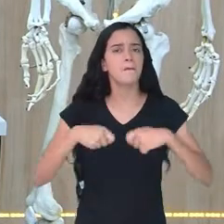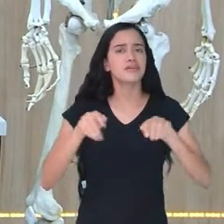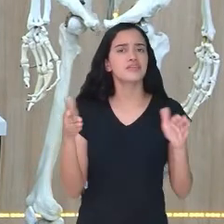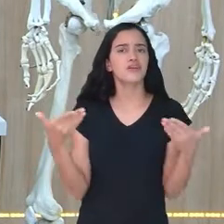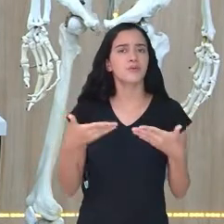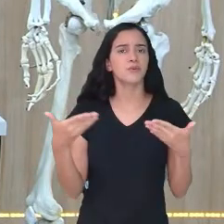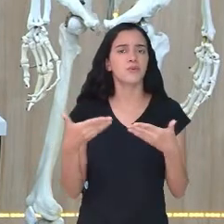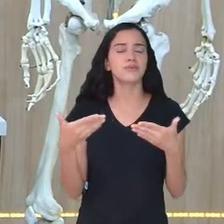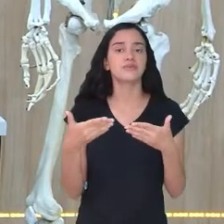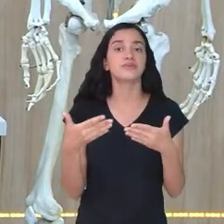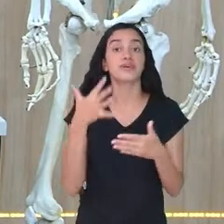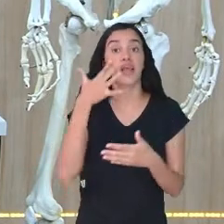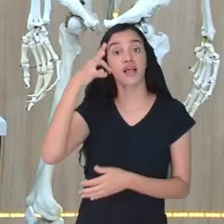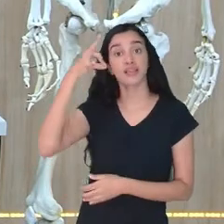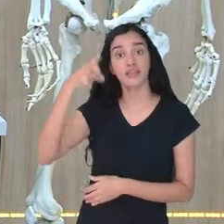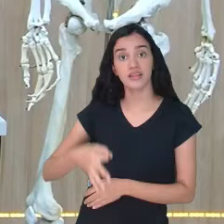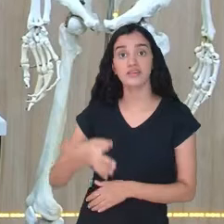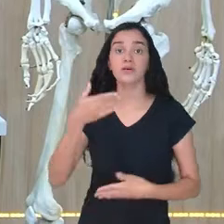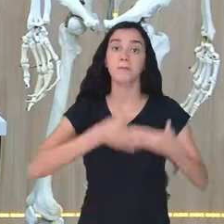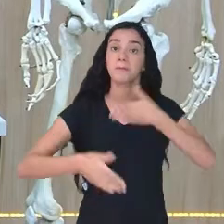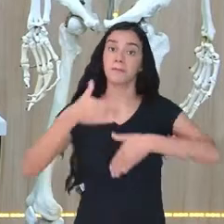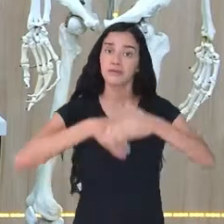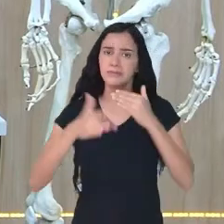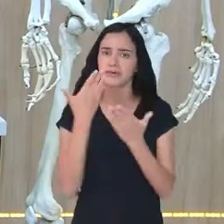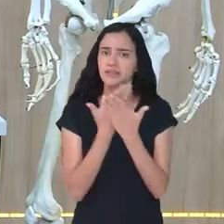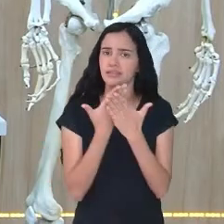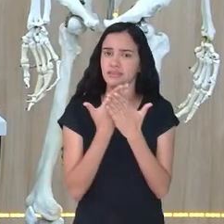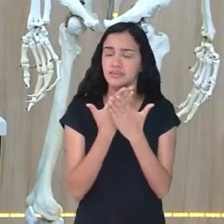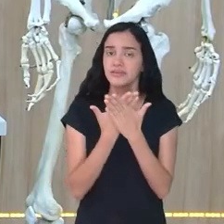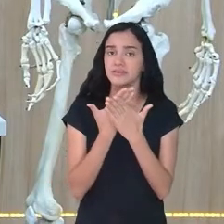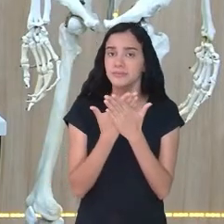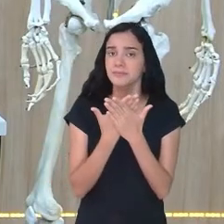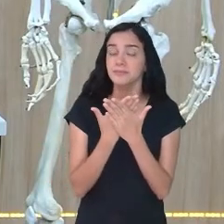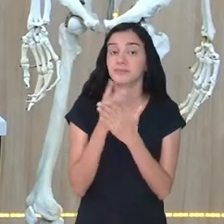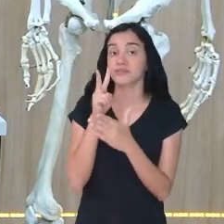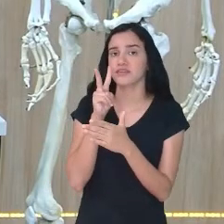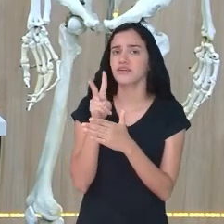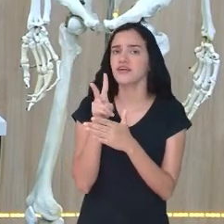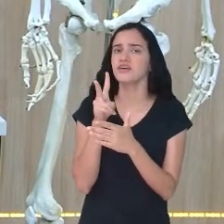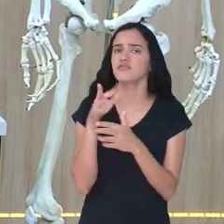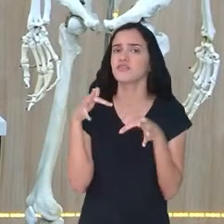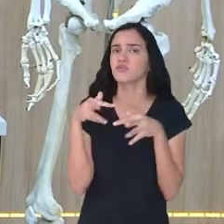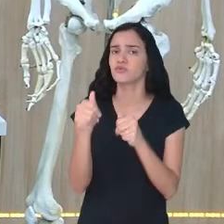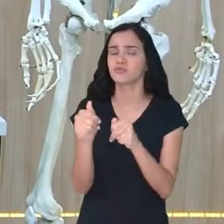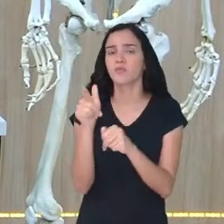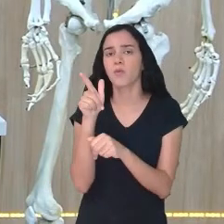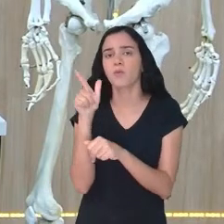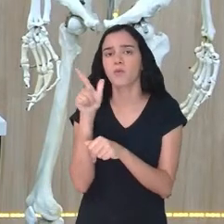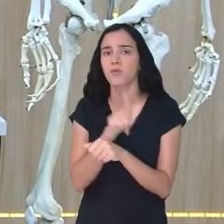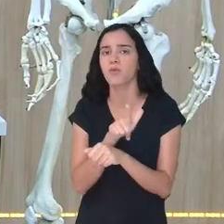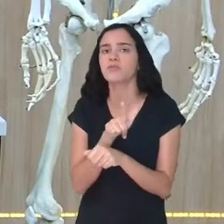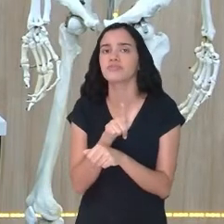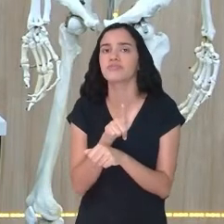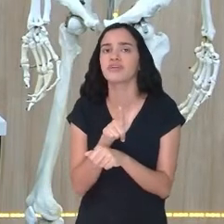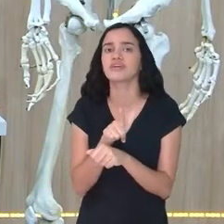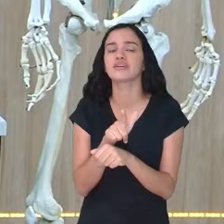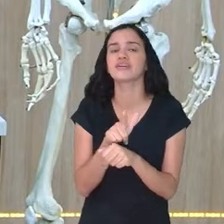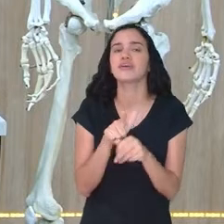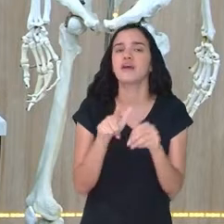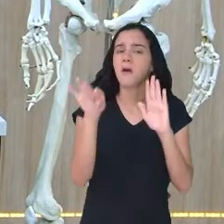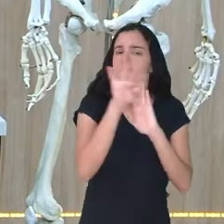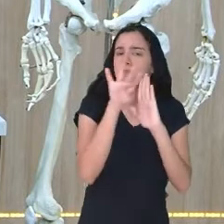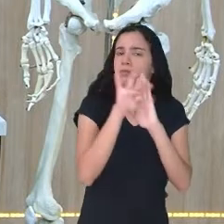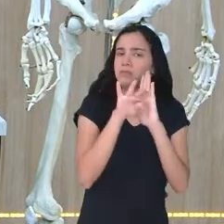hoje prestar atenção, participar da aula e ver se a gente, no final, a gente consegue realmente descrever bem,